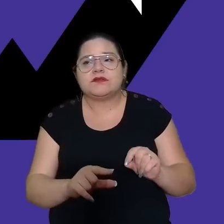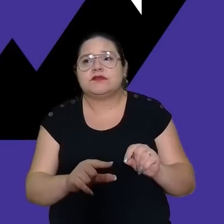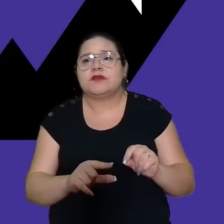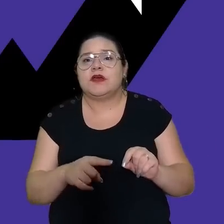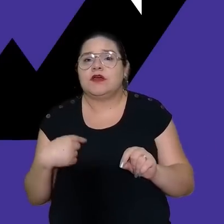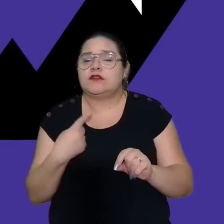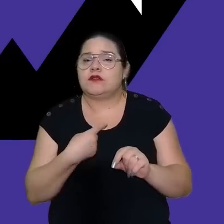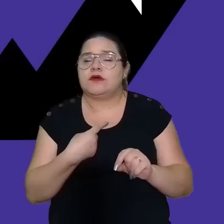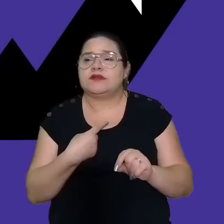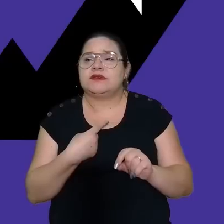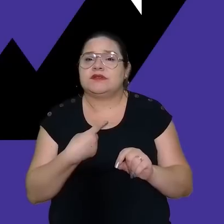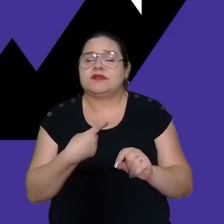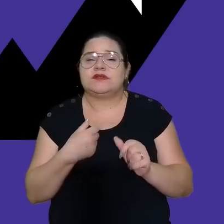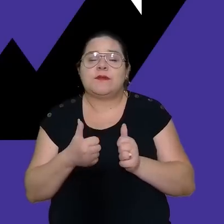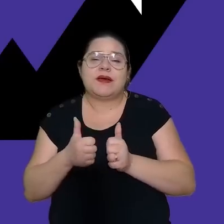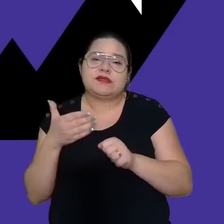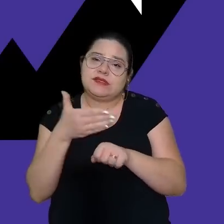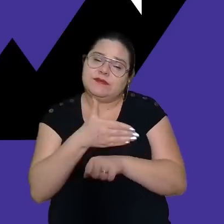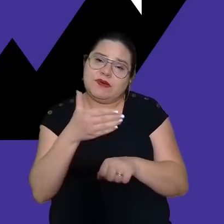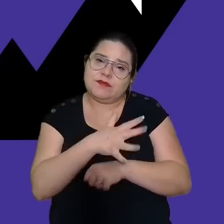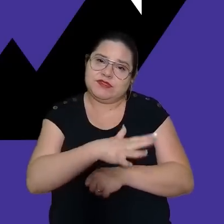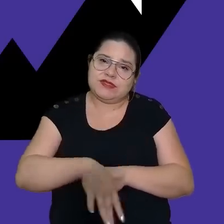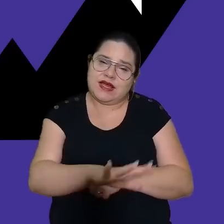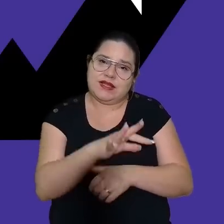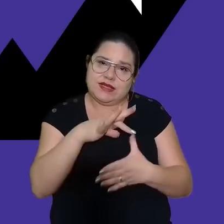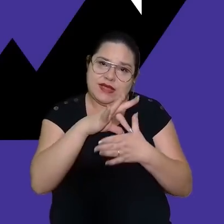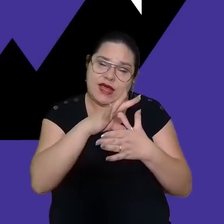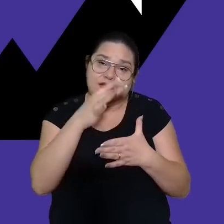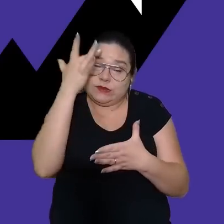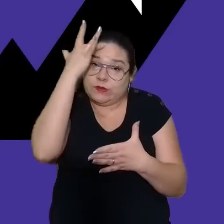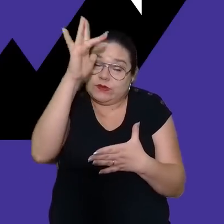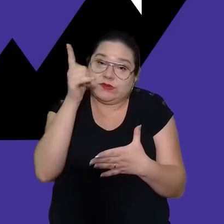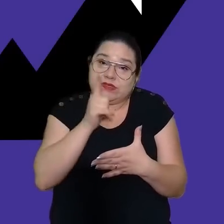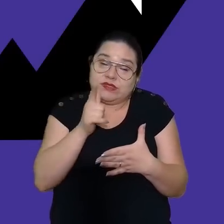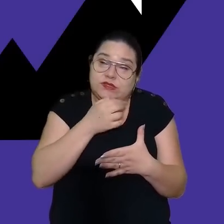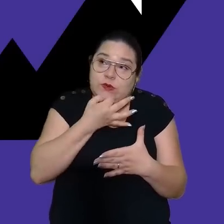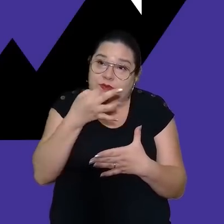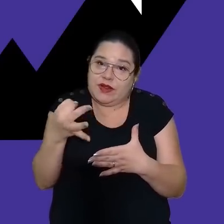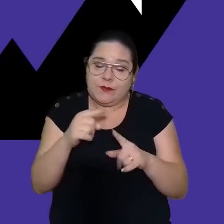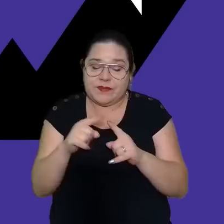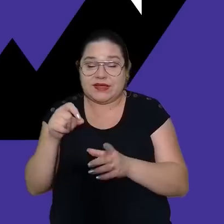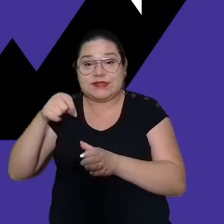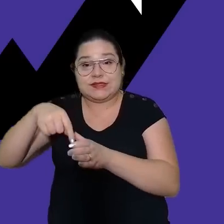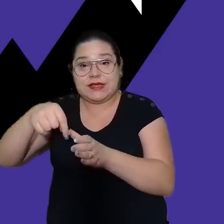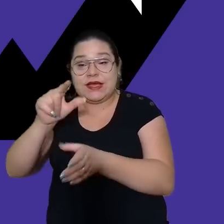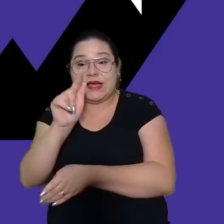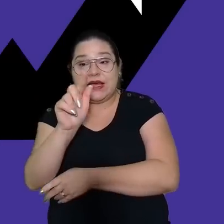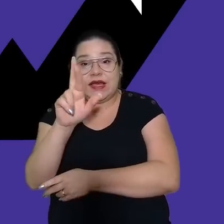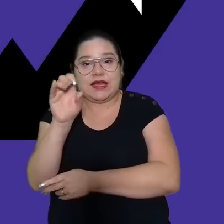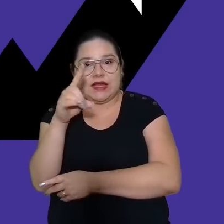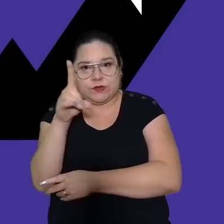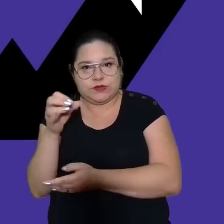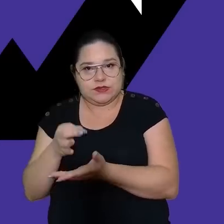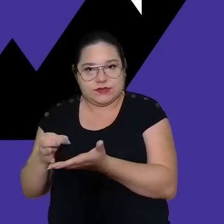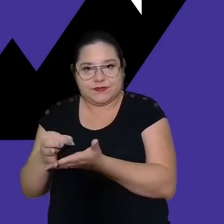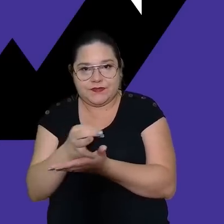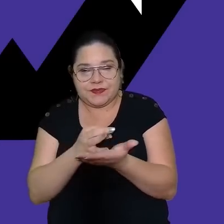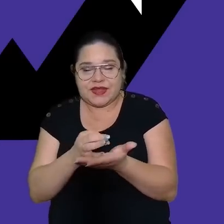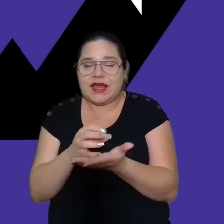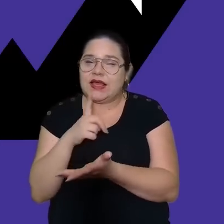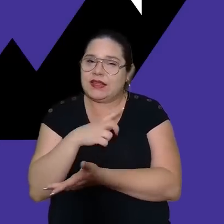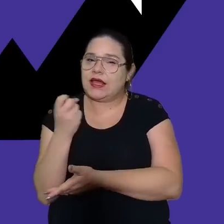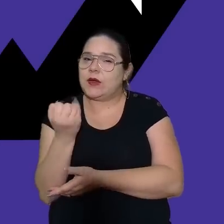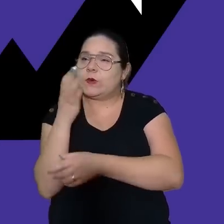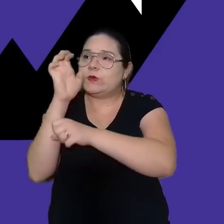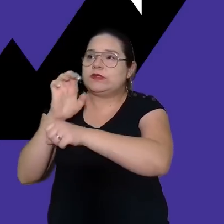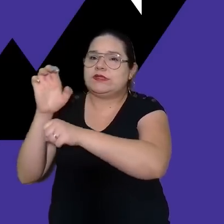de carnes, então talvez nesse aspecto eu não possa opinar. Mas na parte de grãos, enquanto alguns estados criam regras